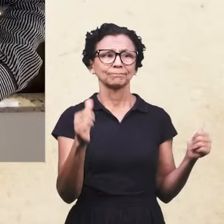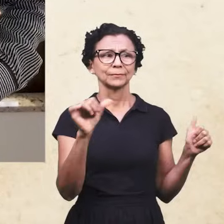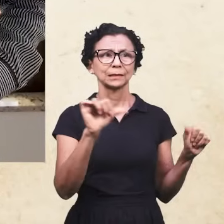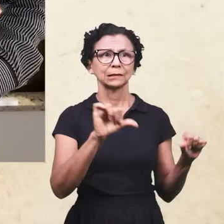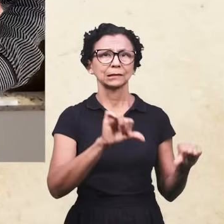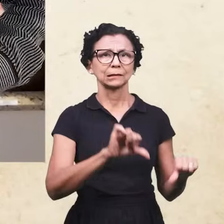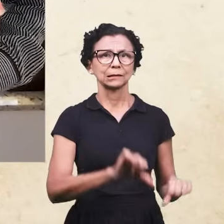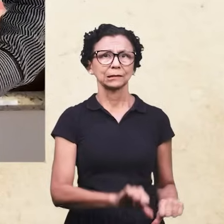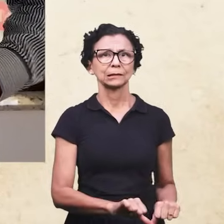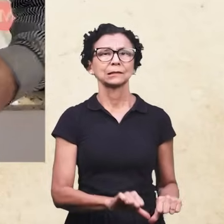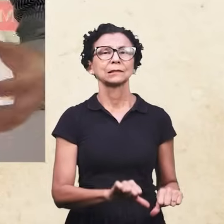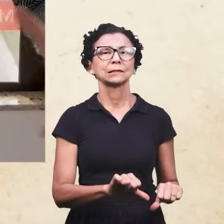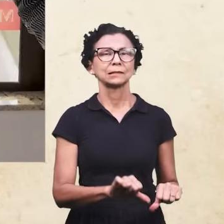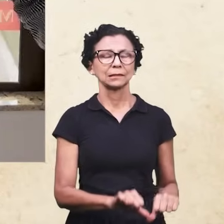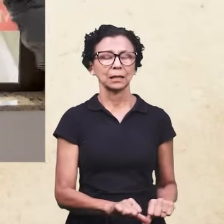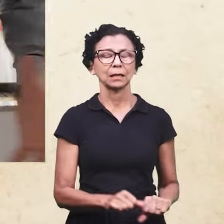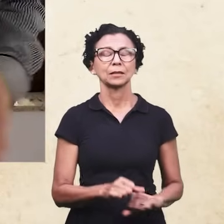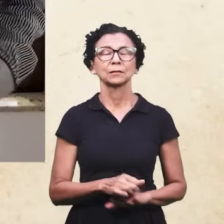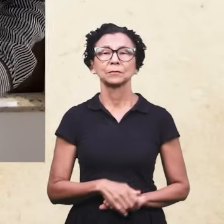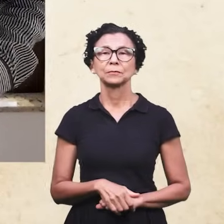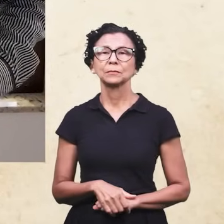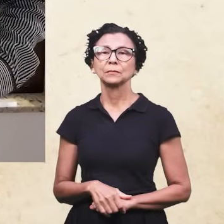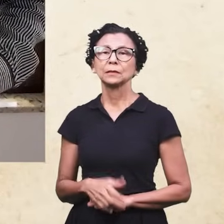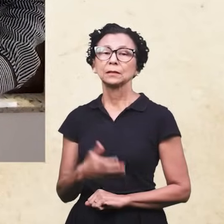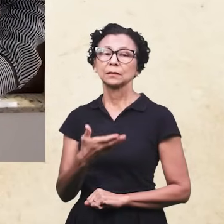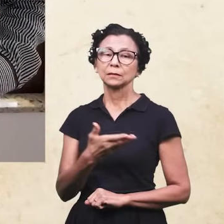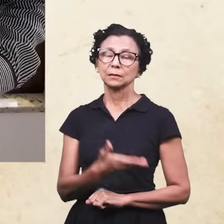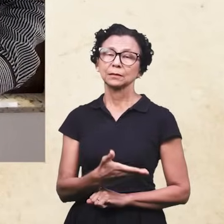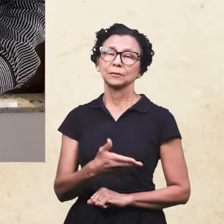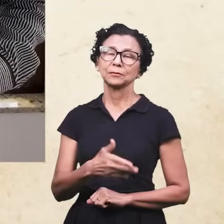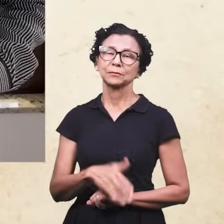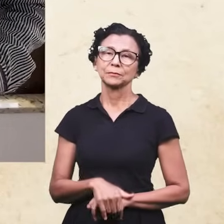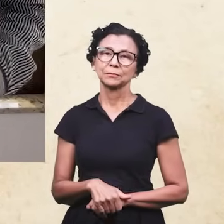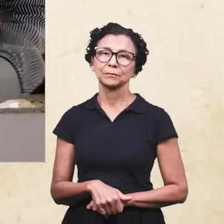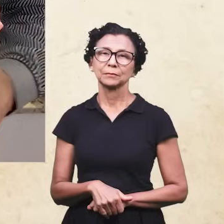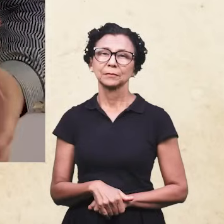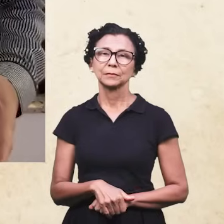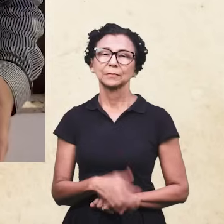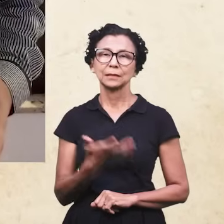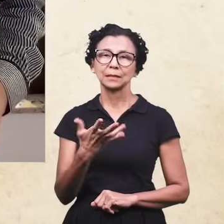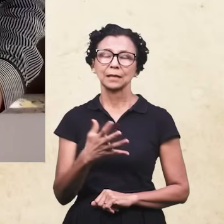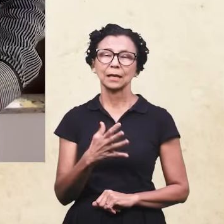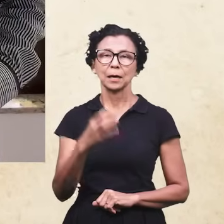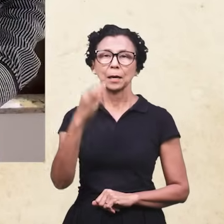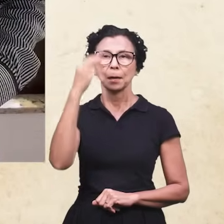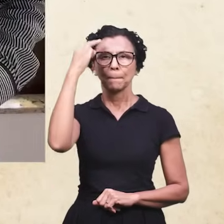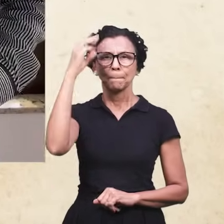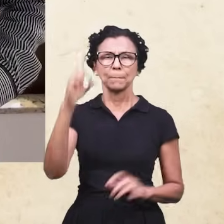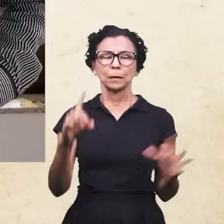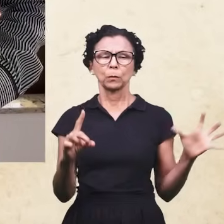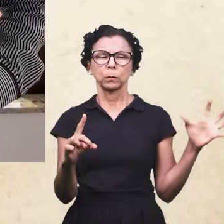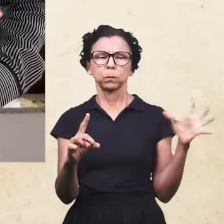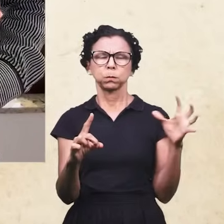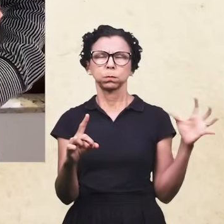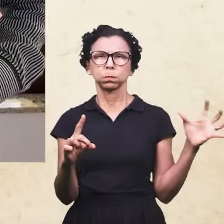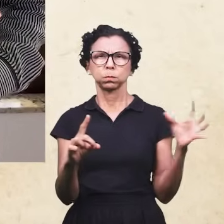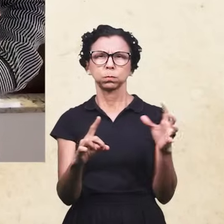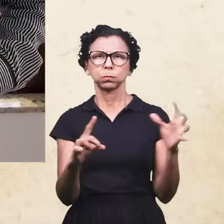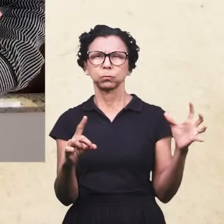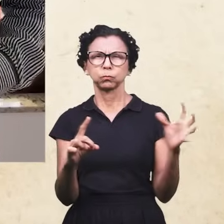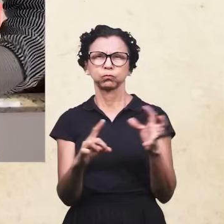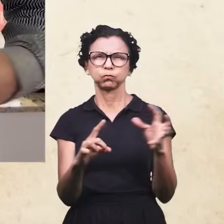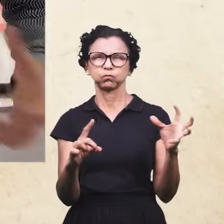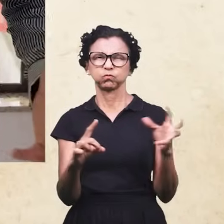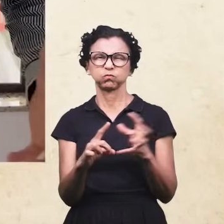pior. E todo o mundo ele contribui para a corrupção da mente do homem. Então nós vamos